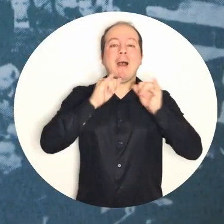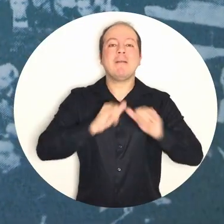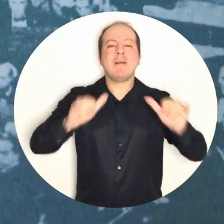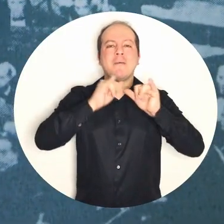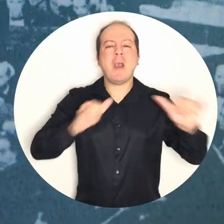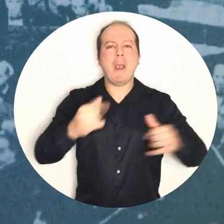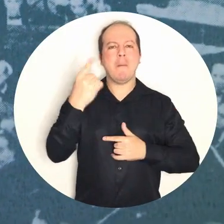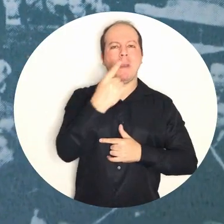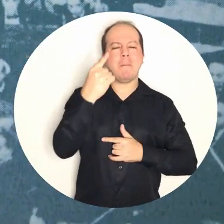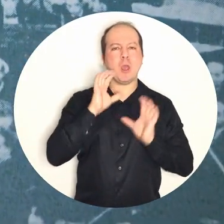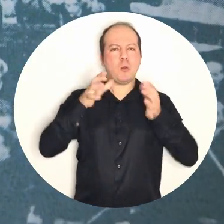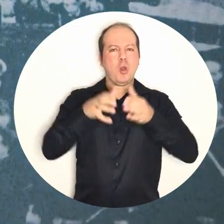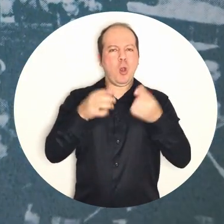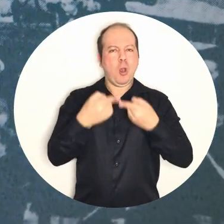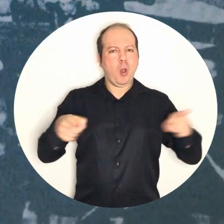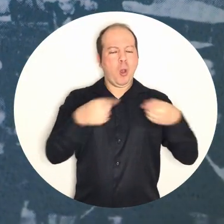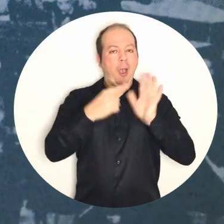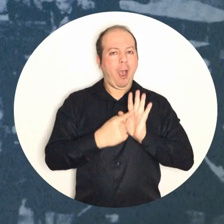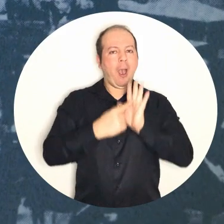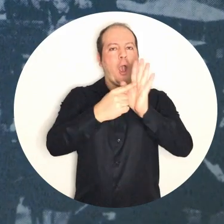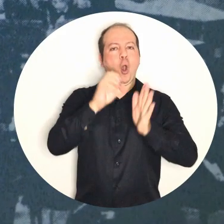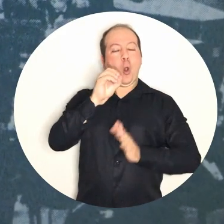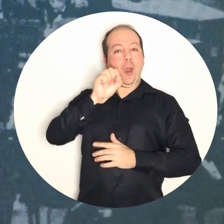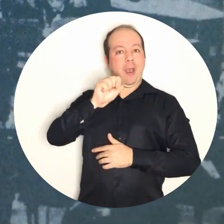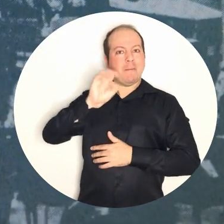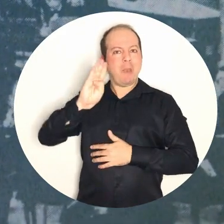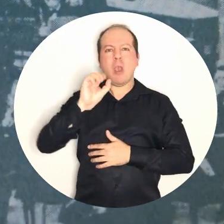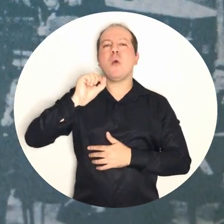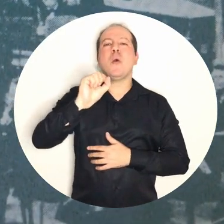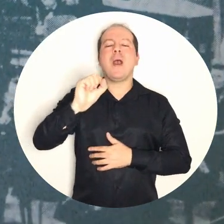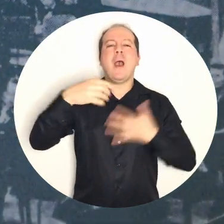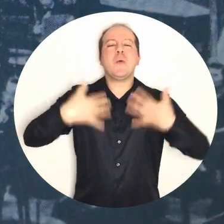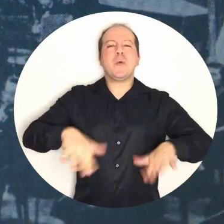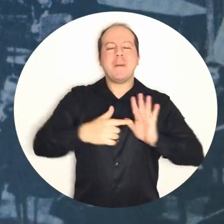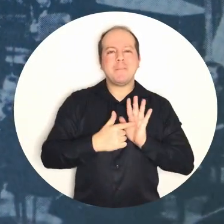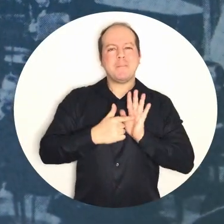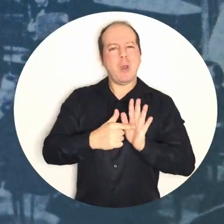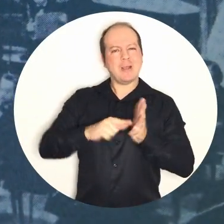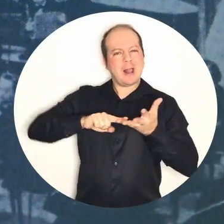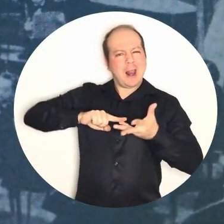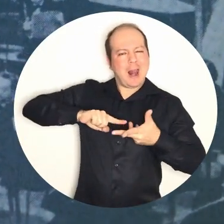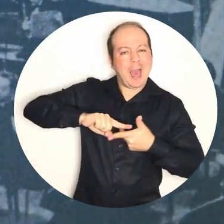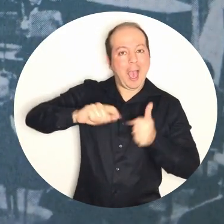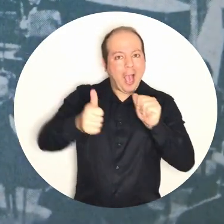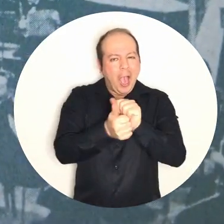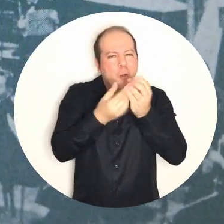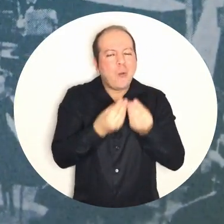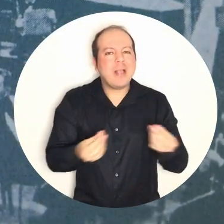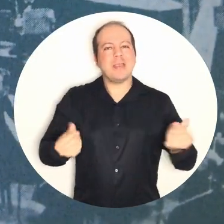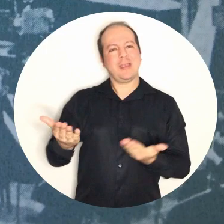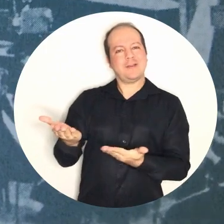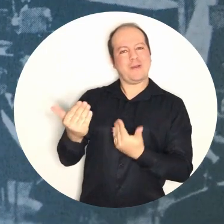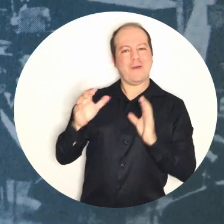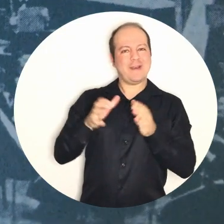A divulgação do primeiro concerto feito pela OSB já mostra o espírito e as virtudes dessa